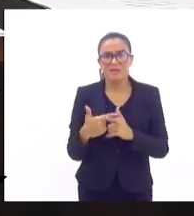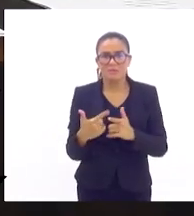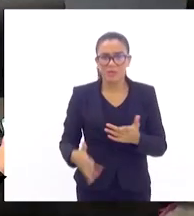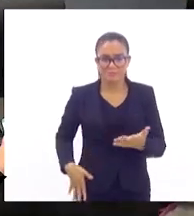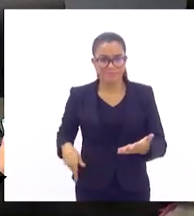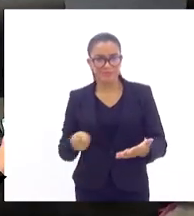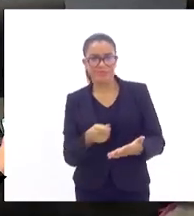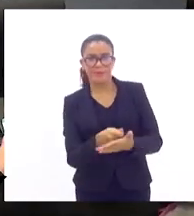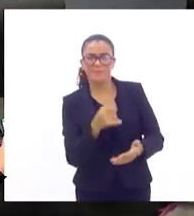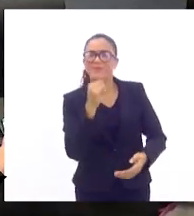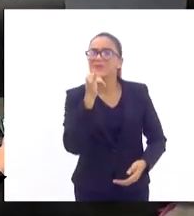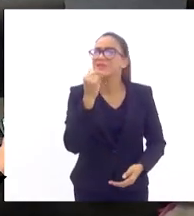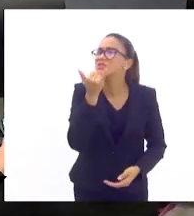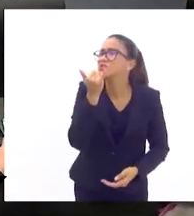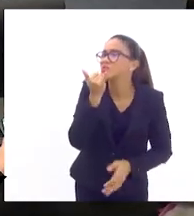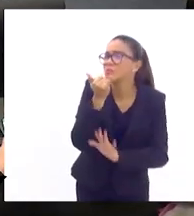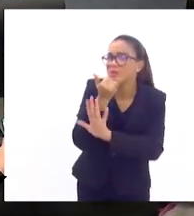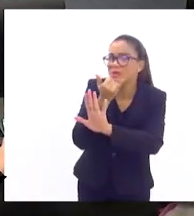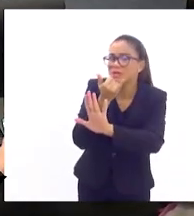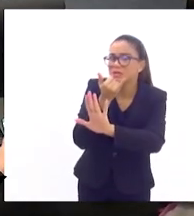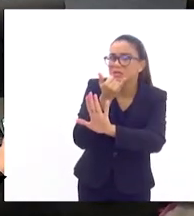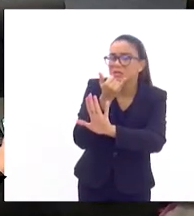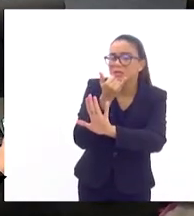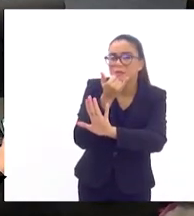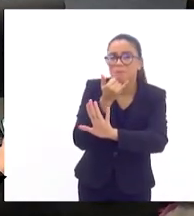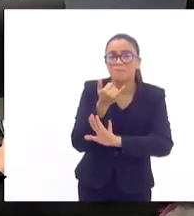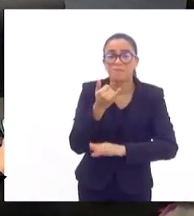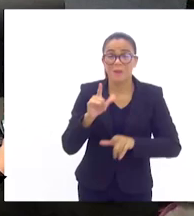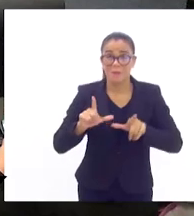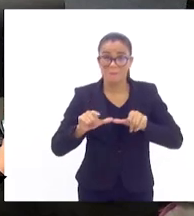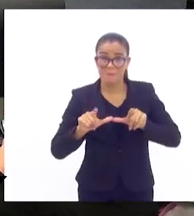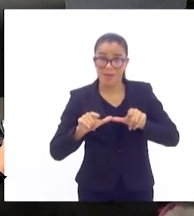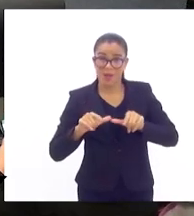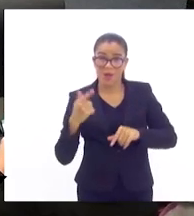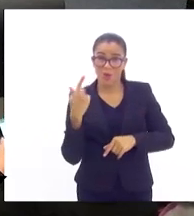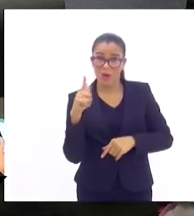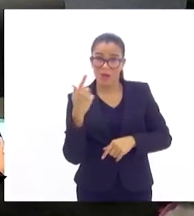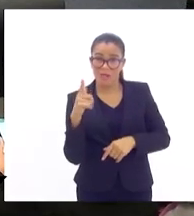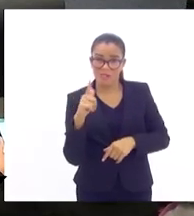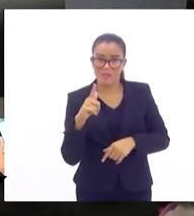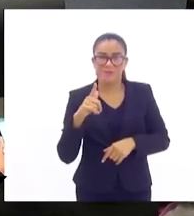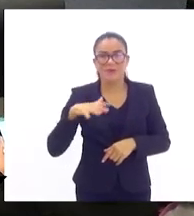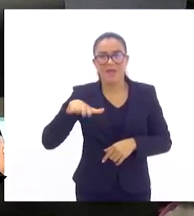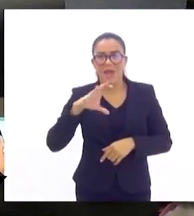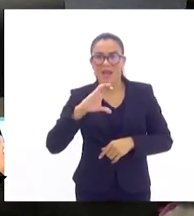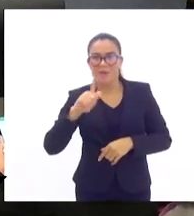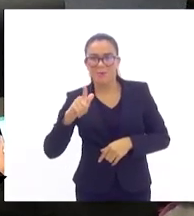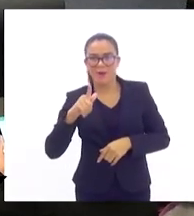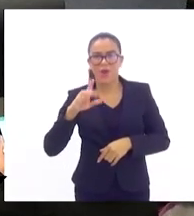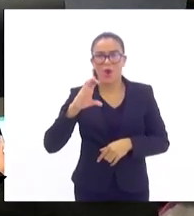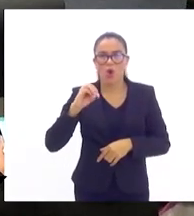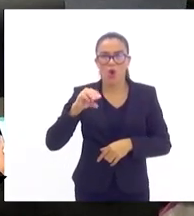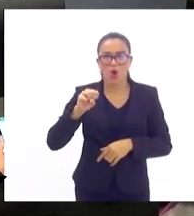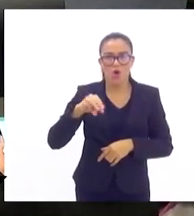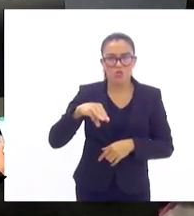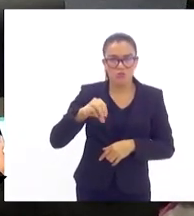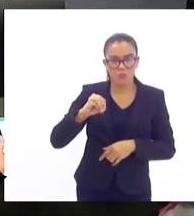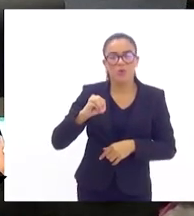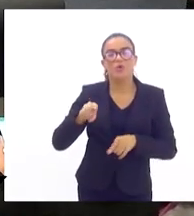aqui, desculpa, Jari, Bangu, Barra de Guaratiba, Campo dos Afonso, Campo Grande, Cosme, Deodoro,